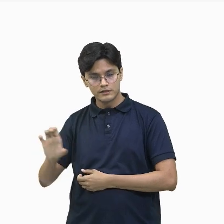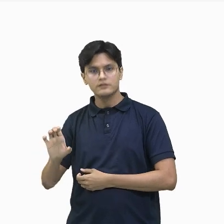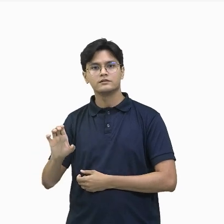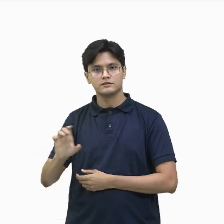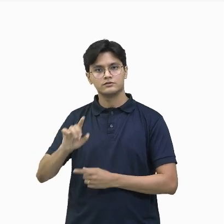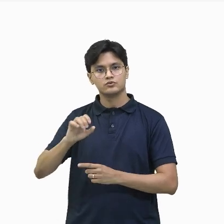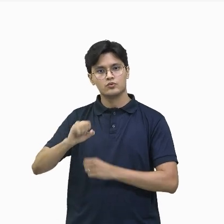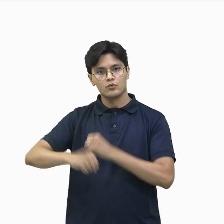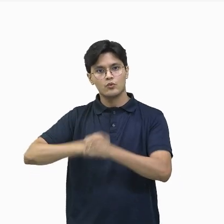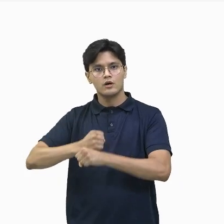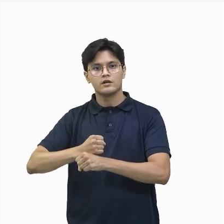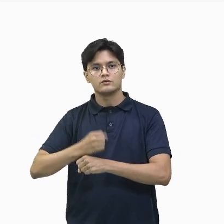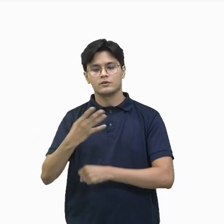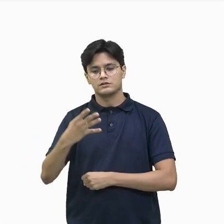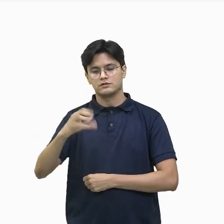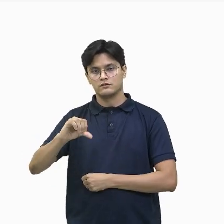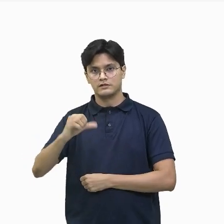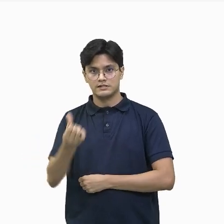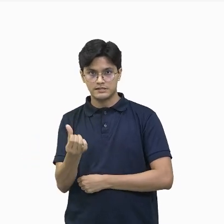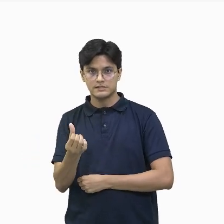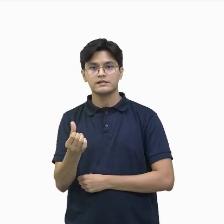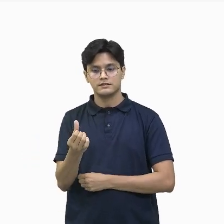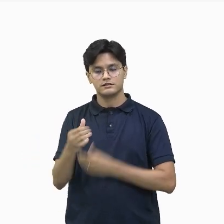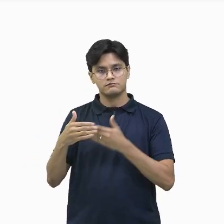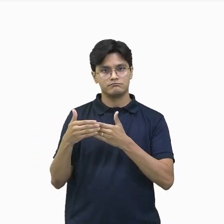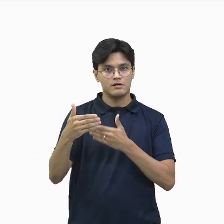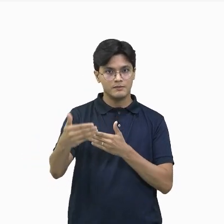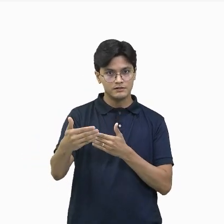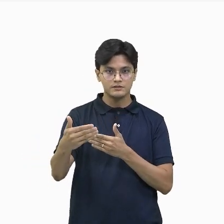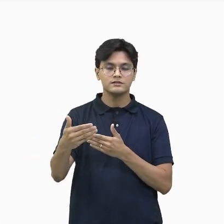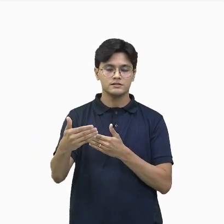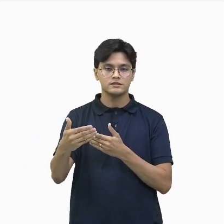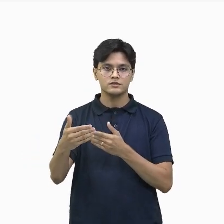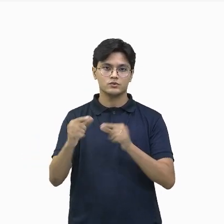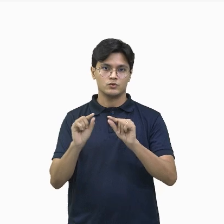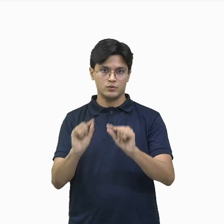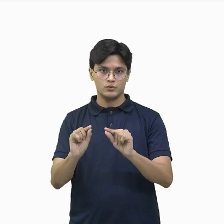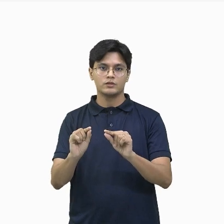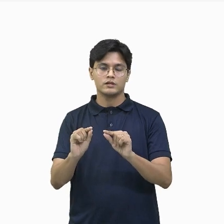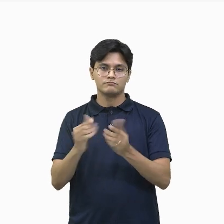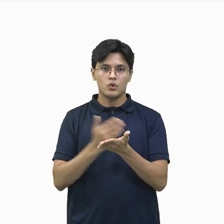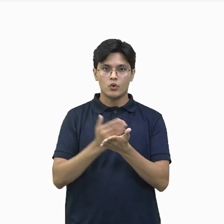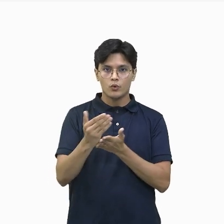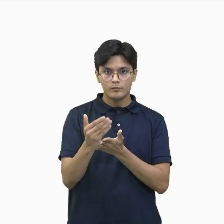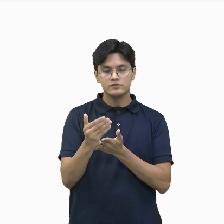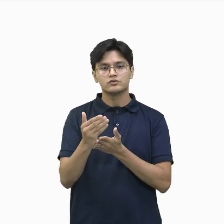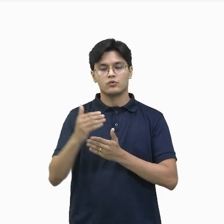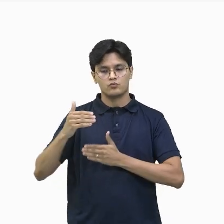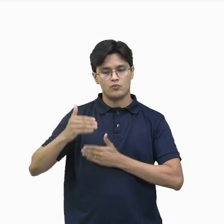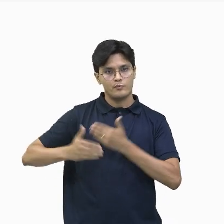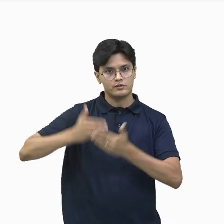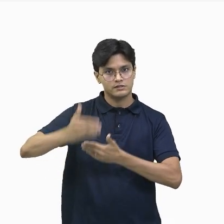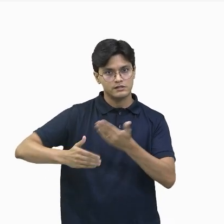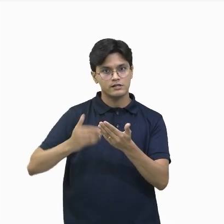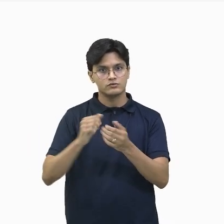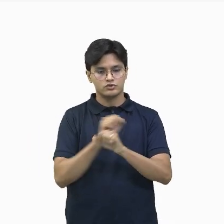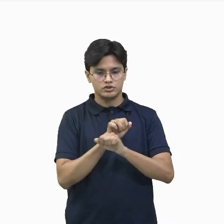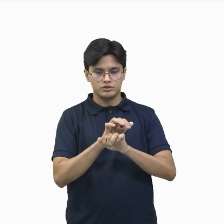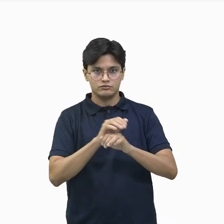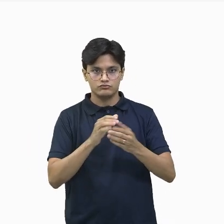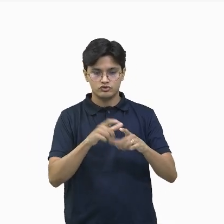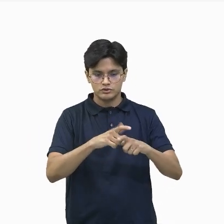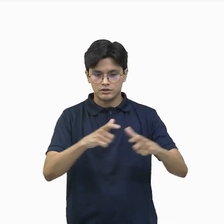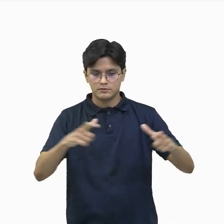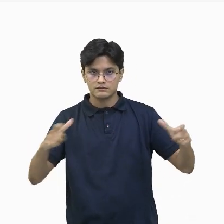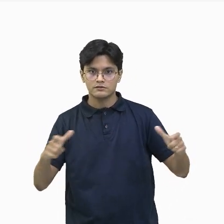E, claro, a partir então desta data, em 496, iniciou aí um processo de expansão territorial dos